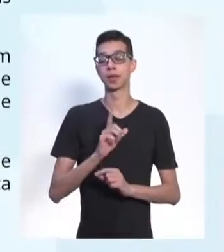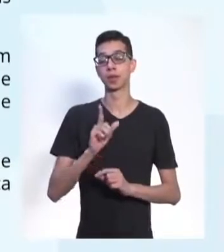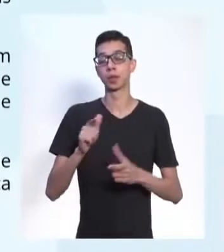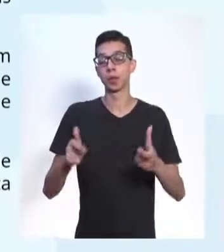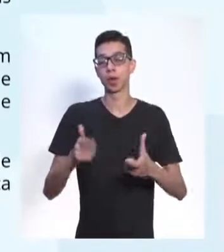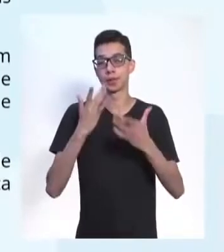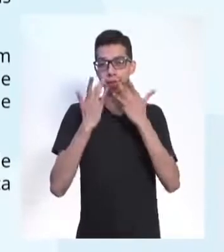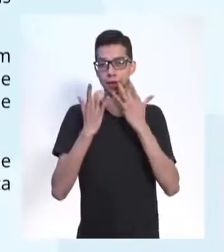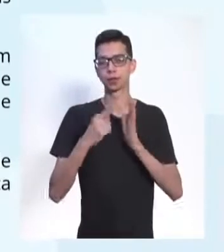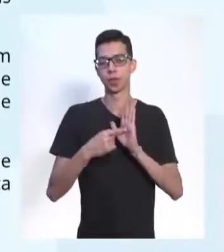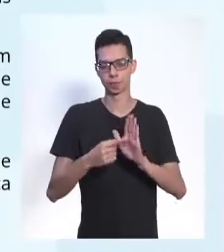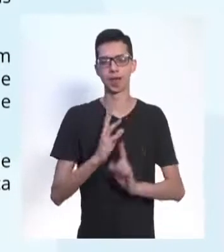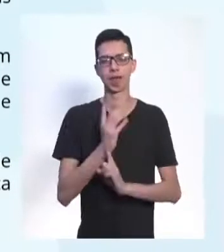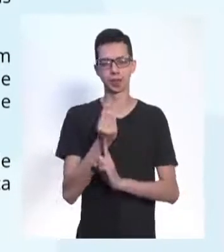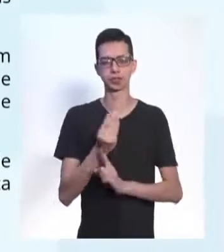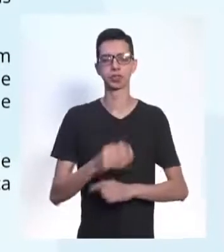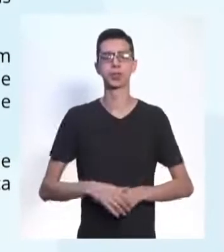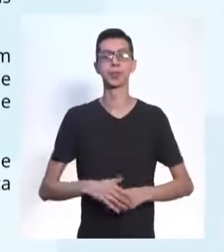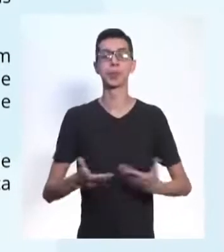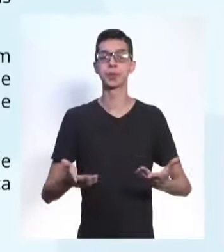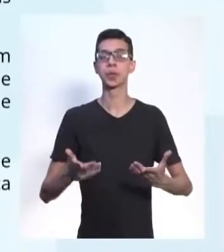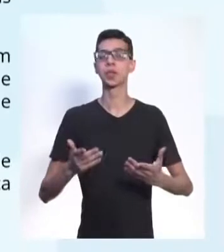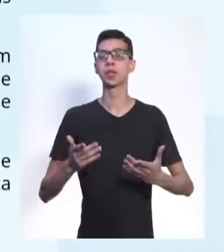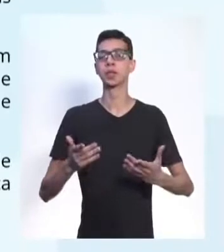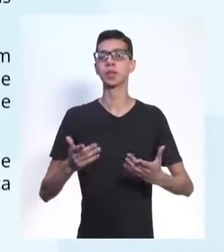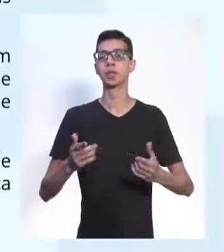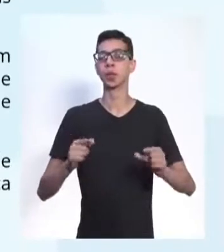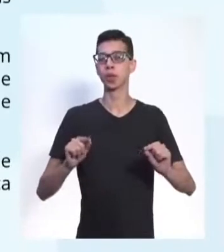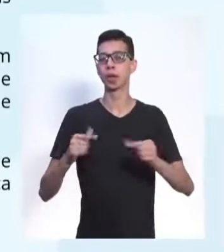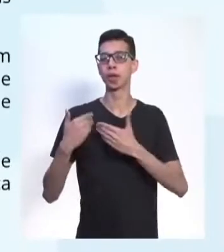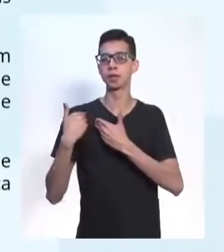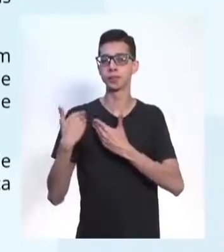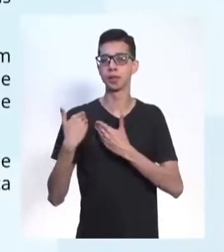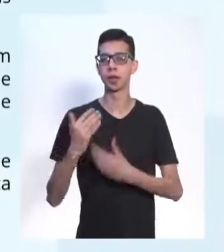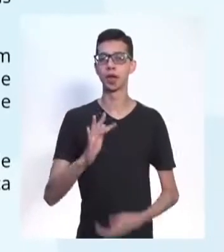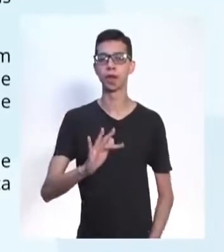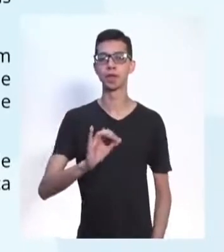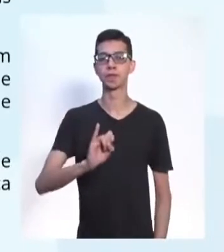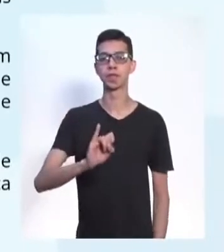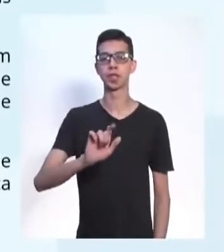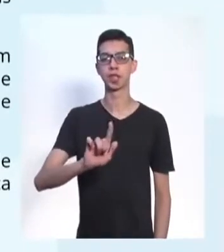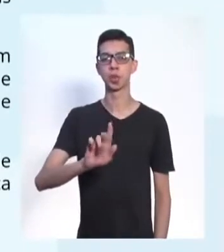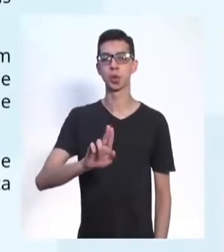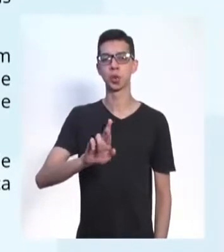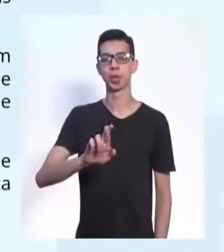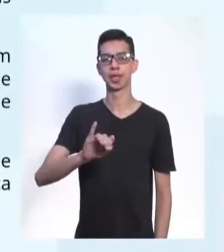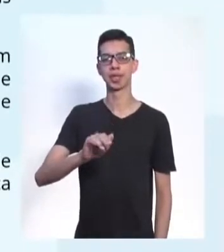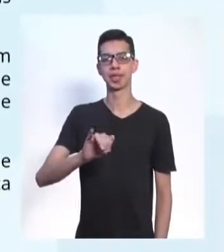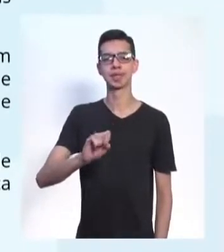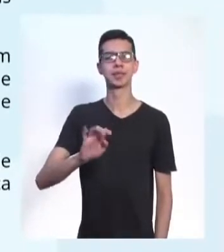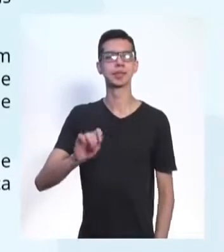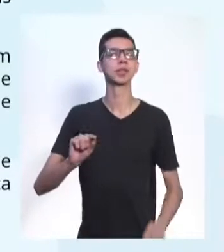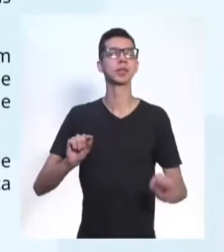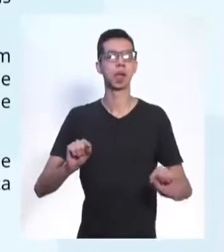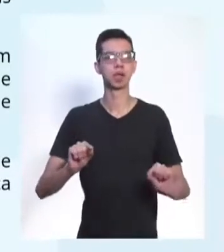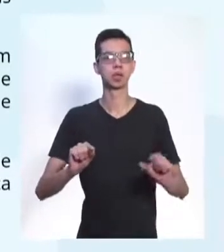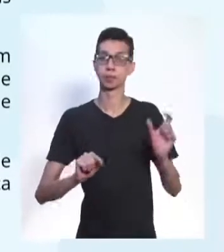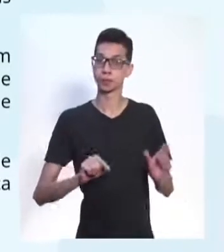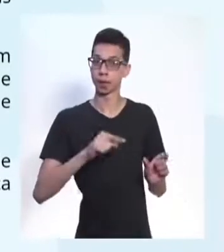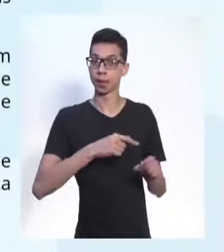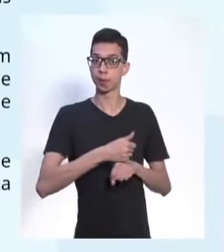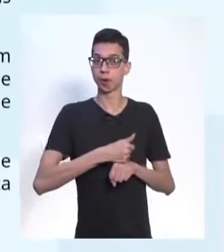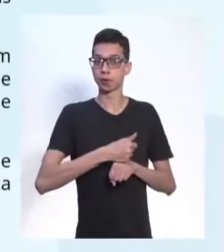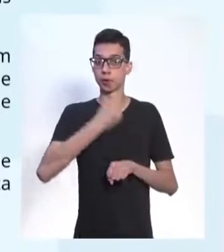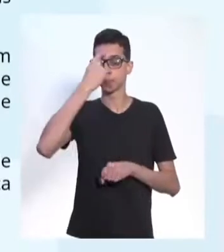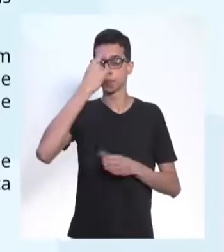musicais. É de responsabilidade do figurinista as roupas e acessórios usados pelos atores em cena. Ele é o profissional que pensa